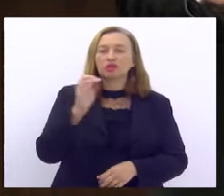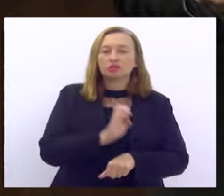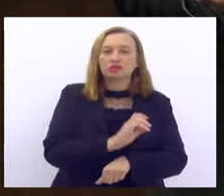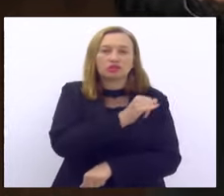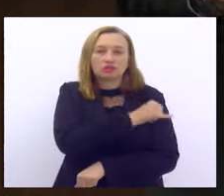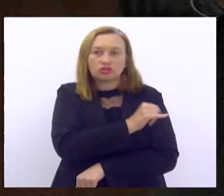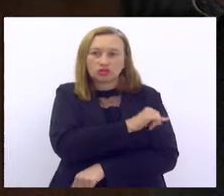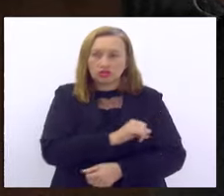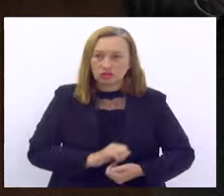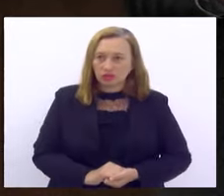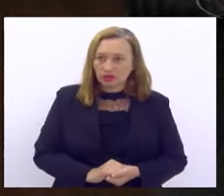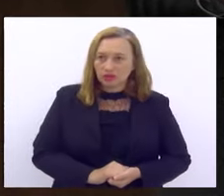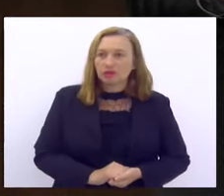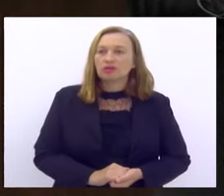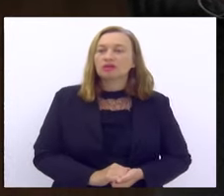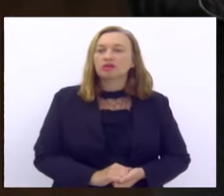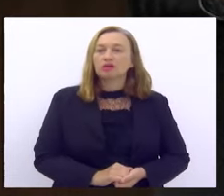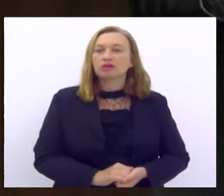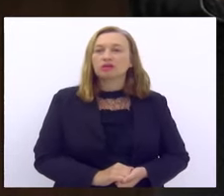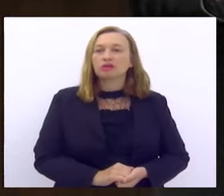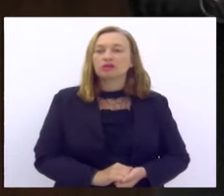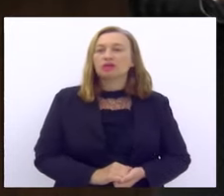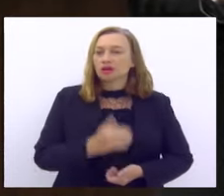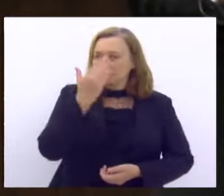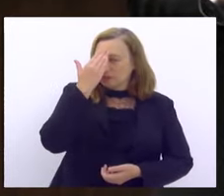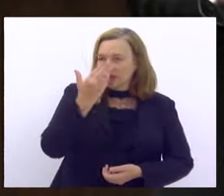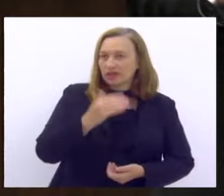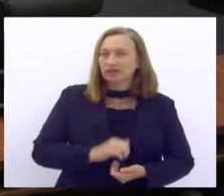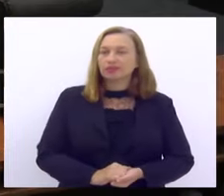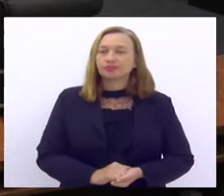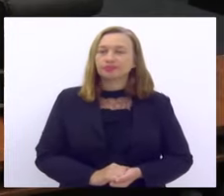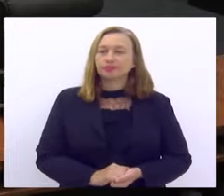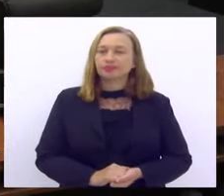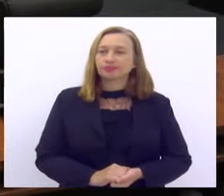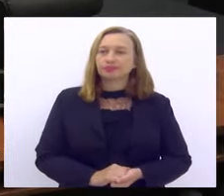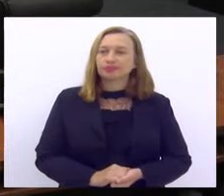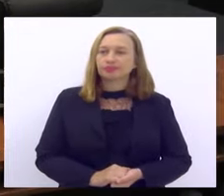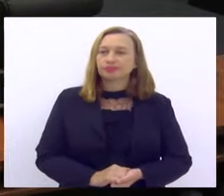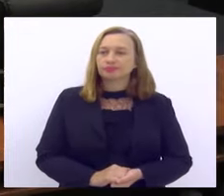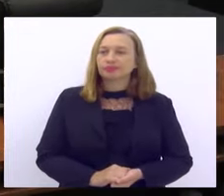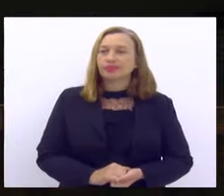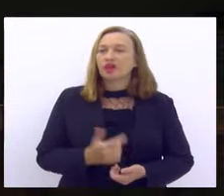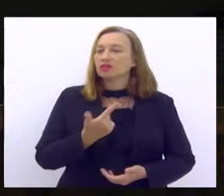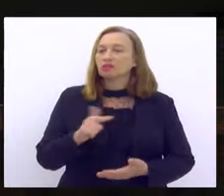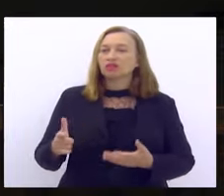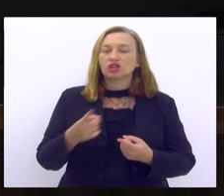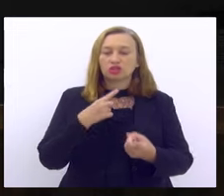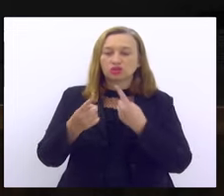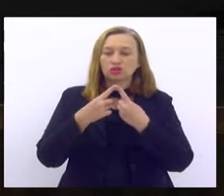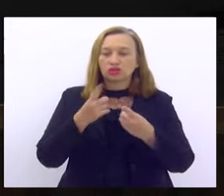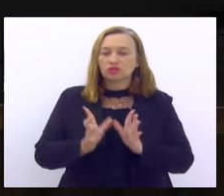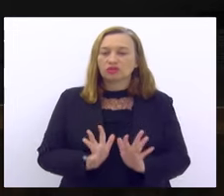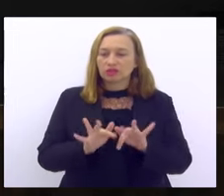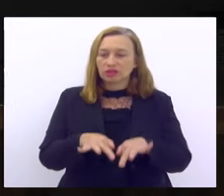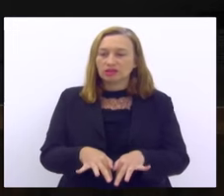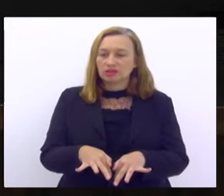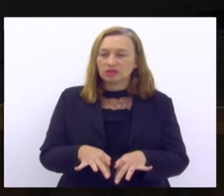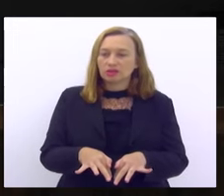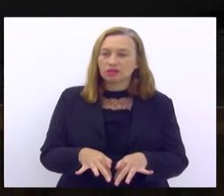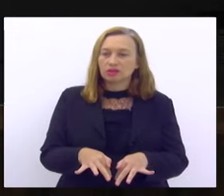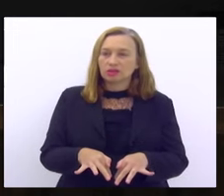do Estado do Rio de Janeiro. É isso, senhora presidenta. Muito obrigada. Não havendo mais quem queira discutir, encerra a